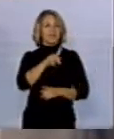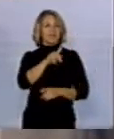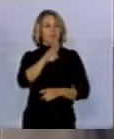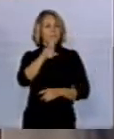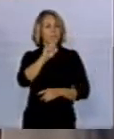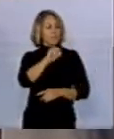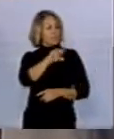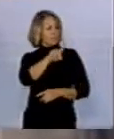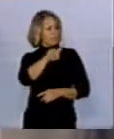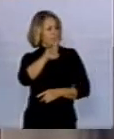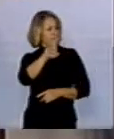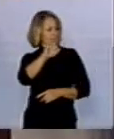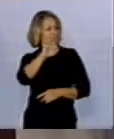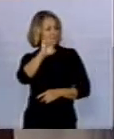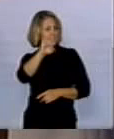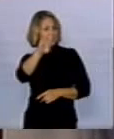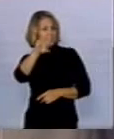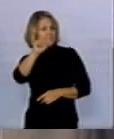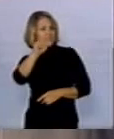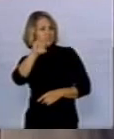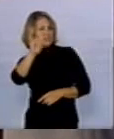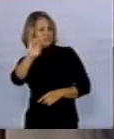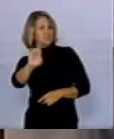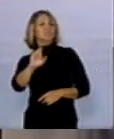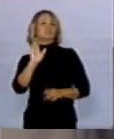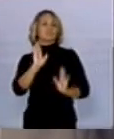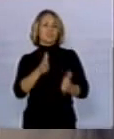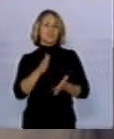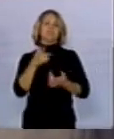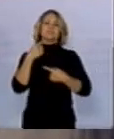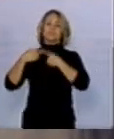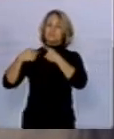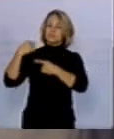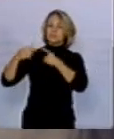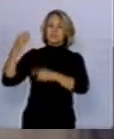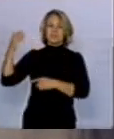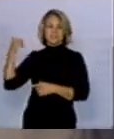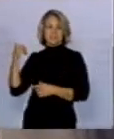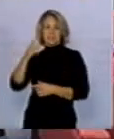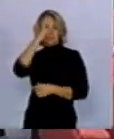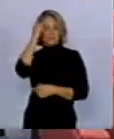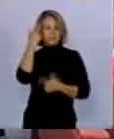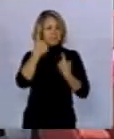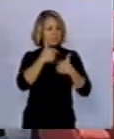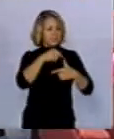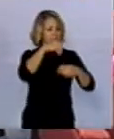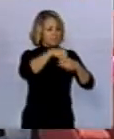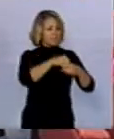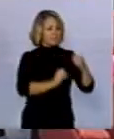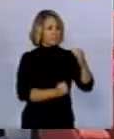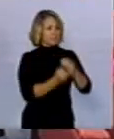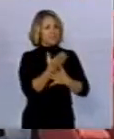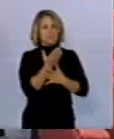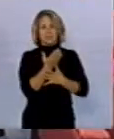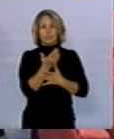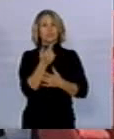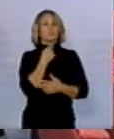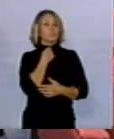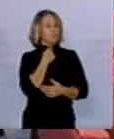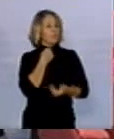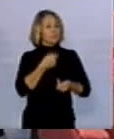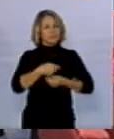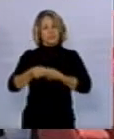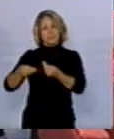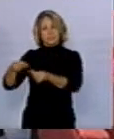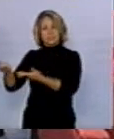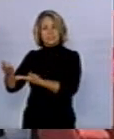Então, já foram, enfim, bastante discutidas aqui. A regra geral é que quem atua na atividade de produção não distribui. Quem distribui